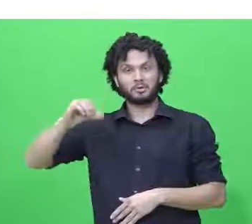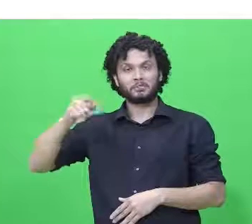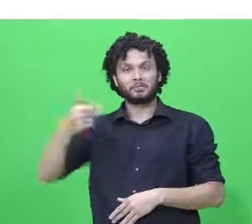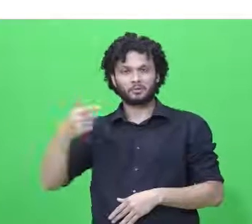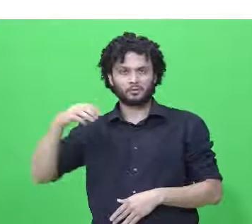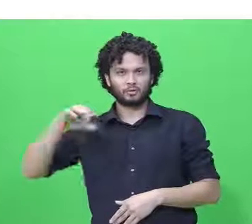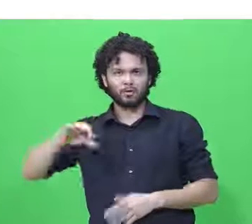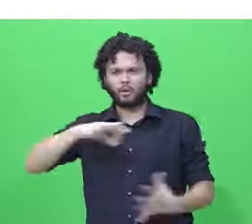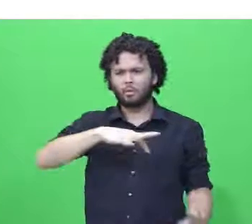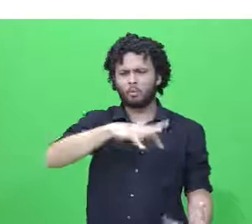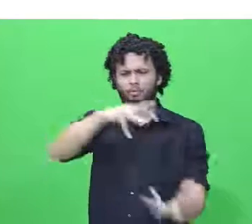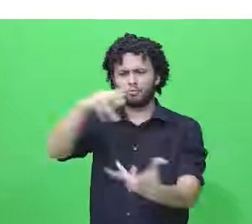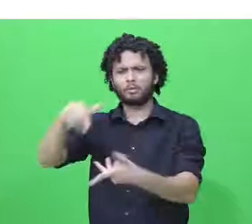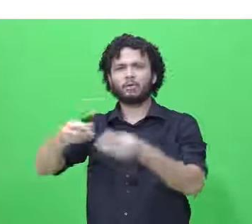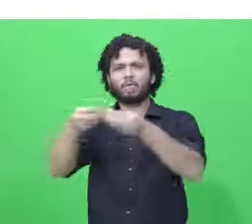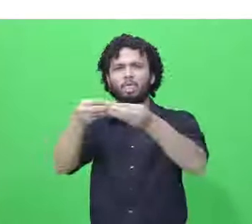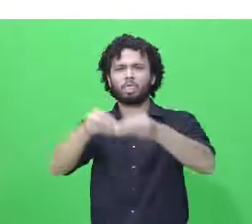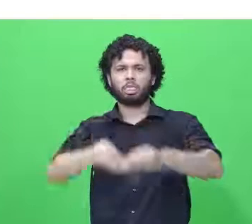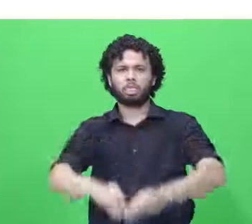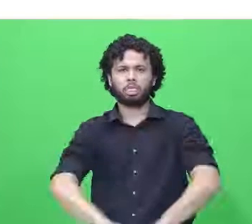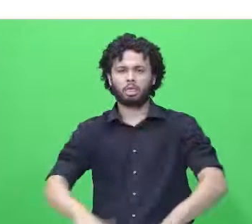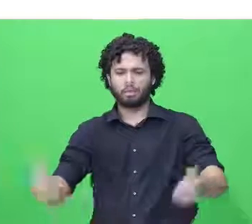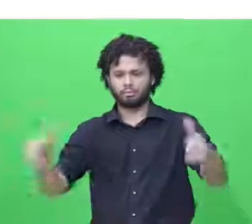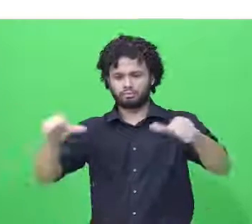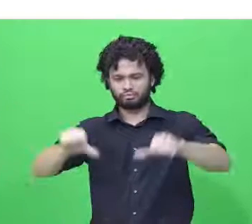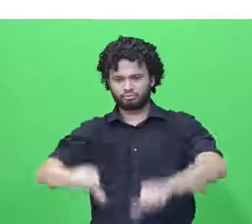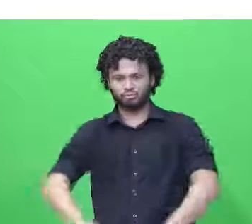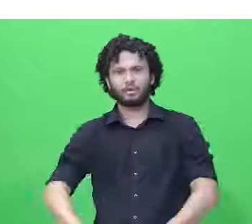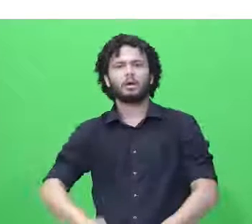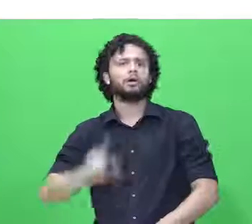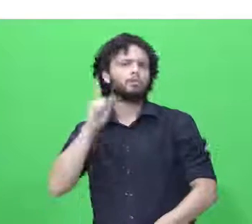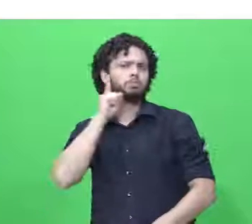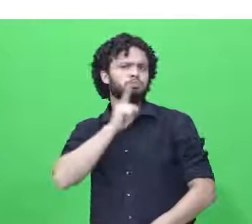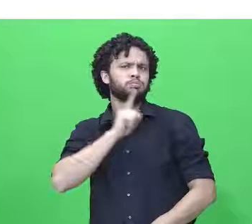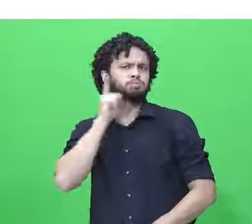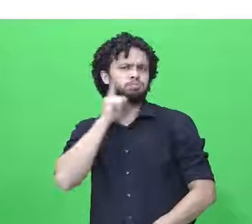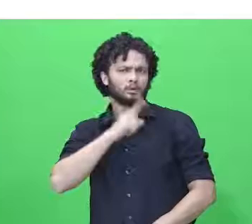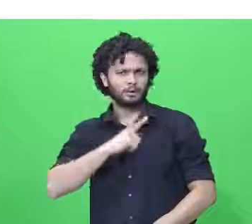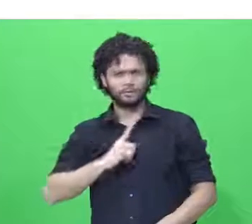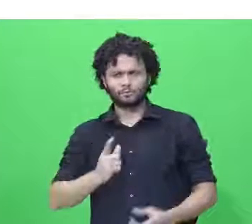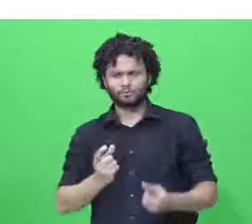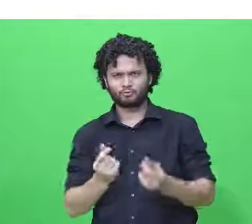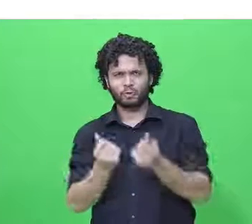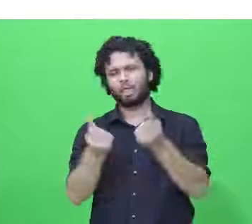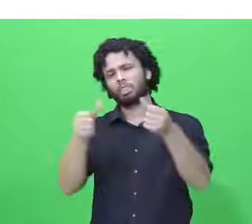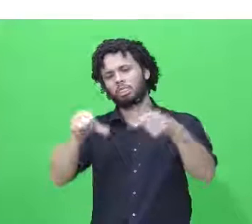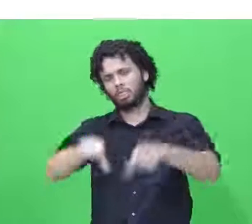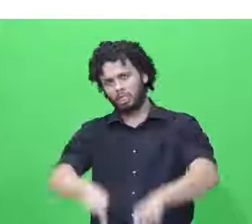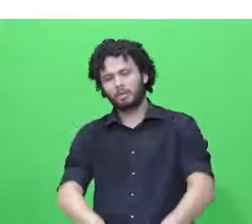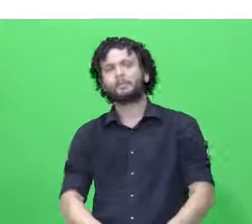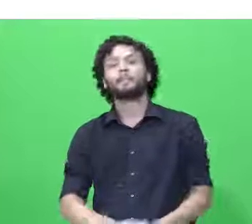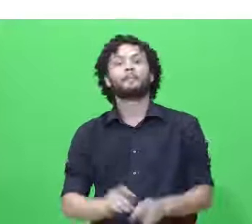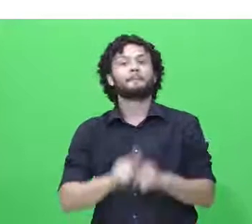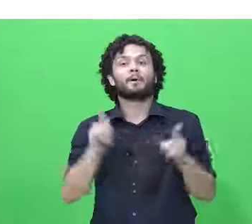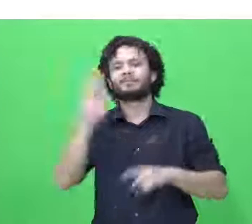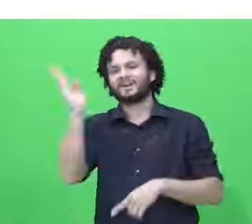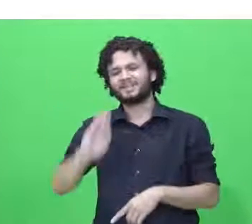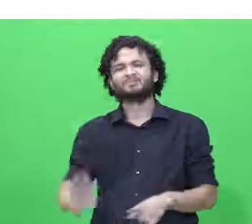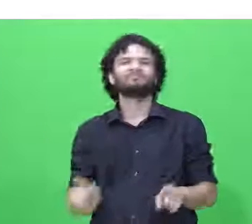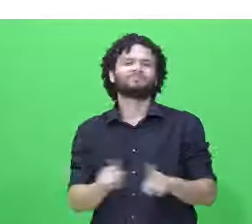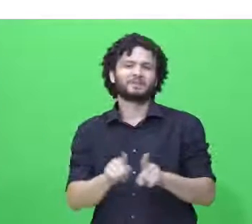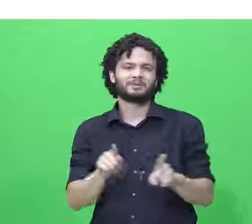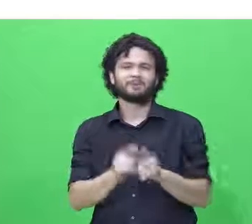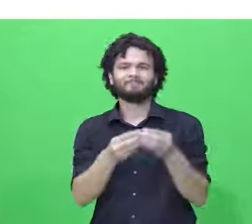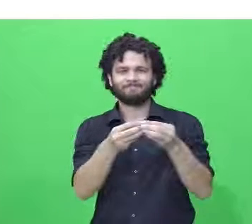crise mundial, é uma crise internacional, então ligada à quebra da Bolsa de Valores de Nova York, mas que também vai atingir, então, o Brasil nesse